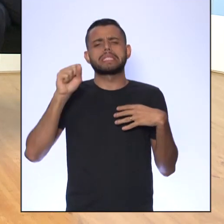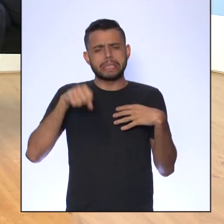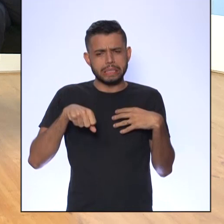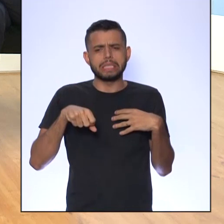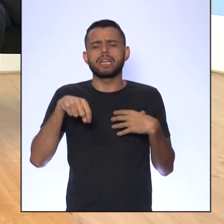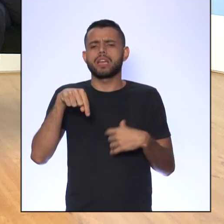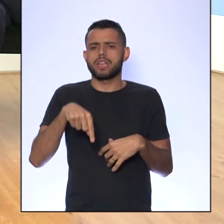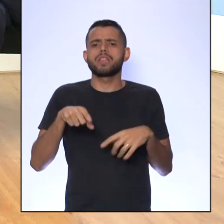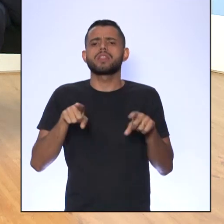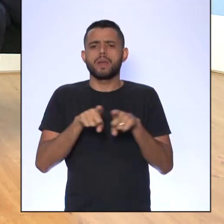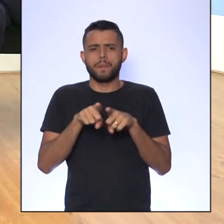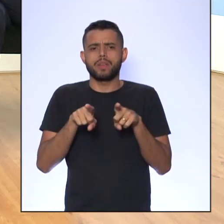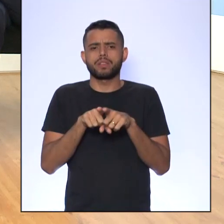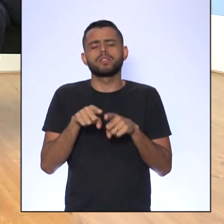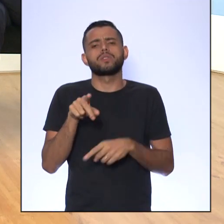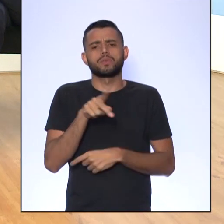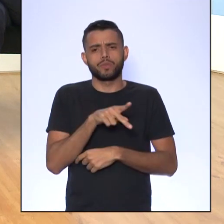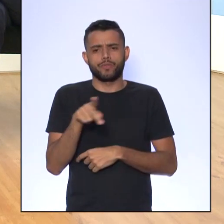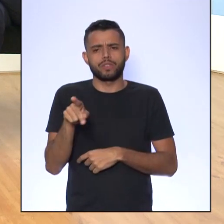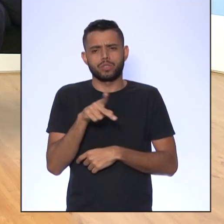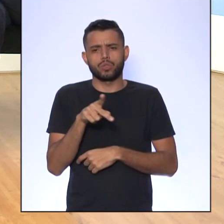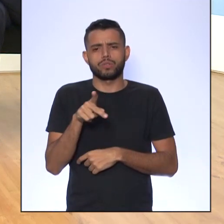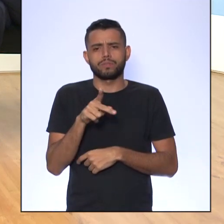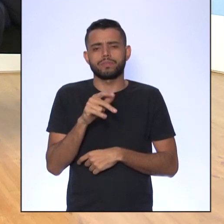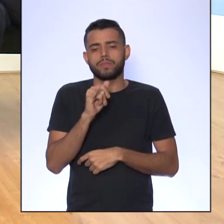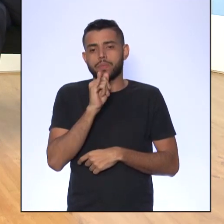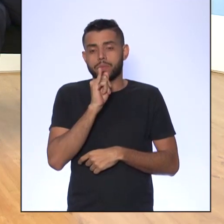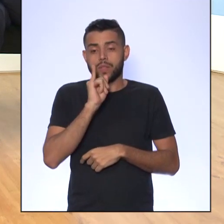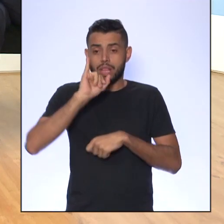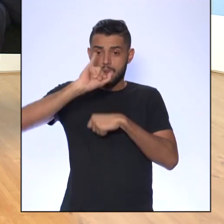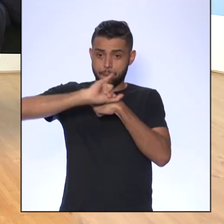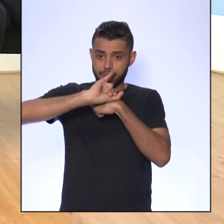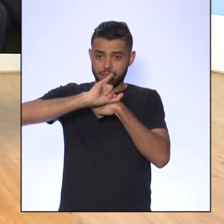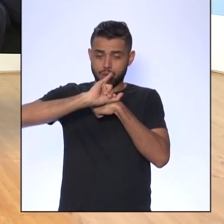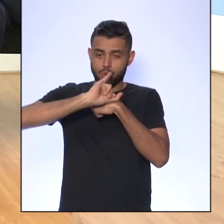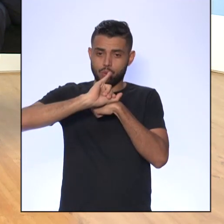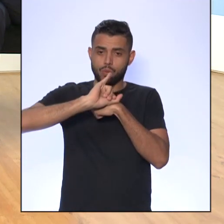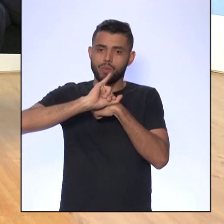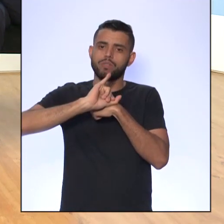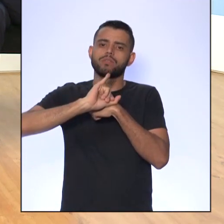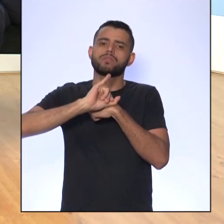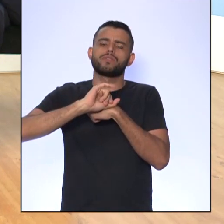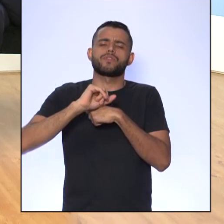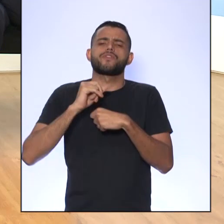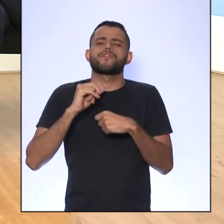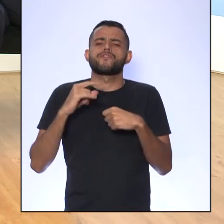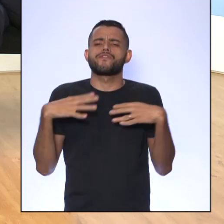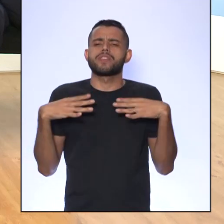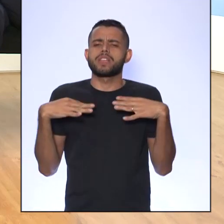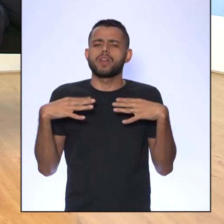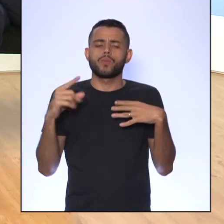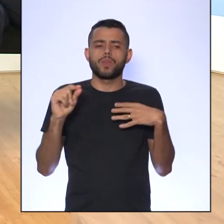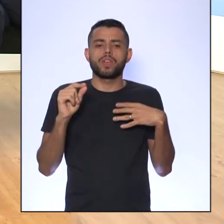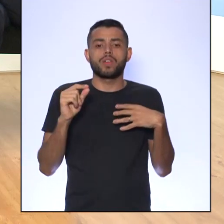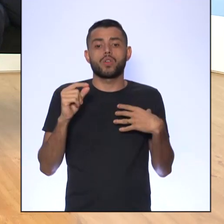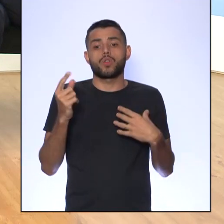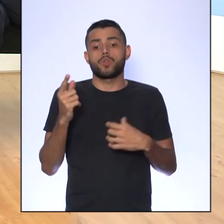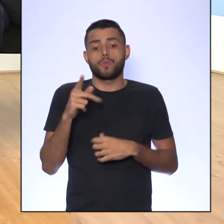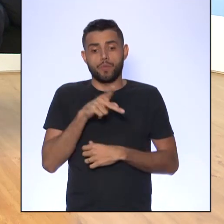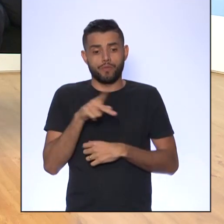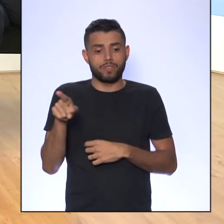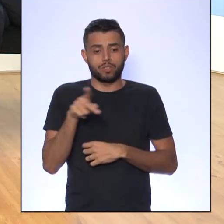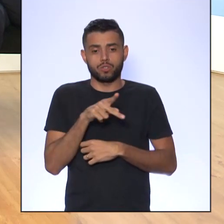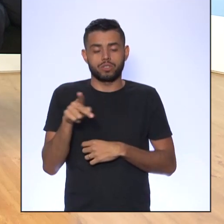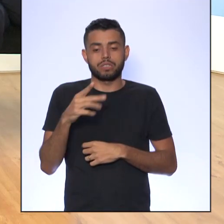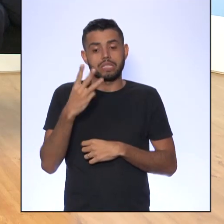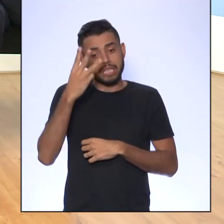aqui para os nossos professores, por exemplo. Então, na capital paulista, estarão de feriado os nossos professores nesses próximos